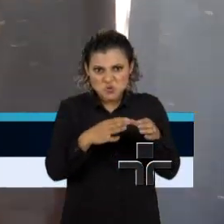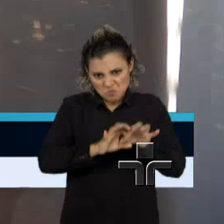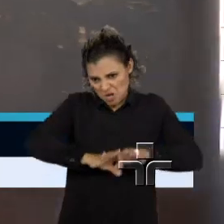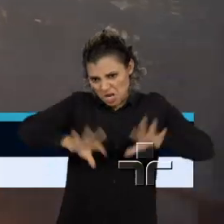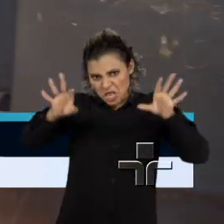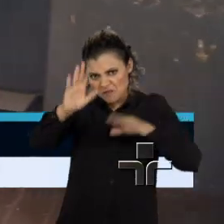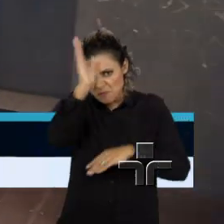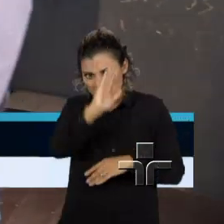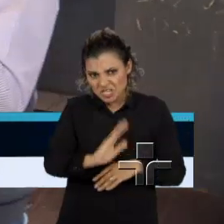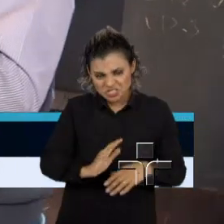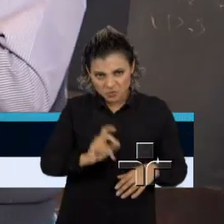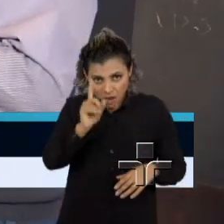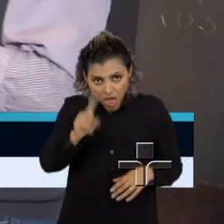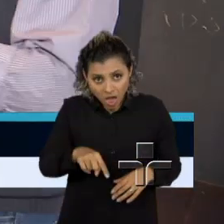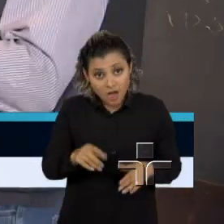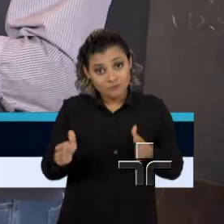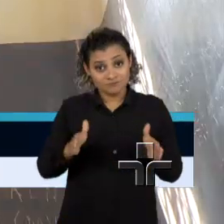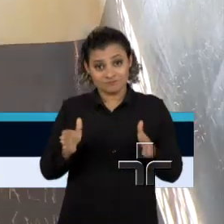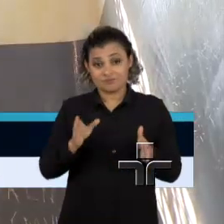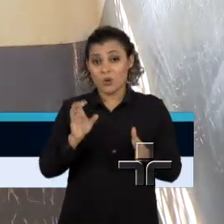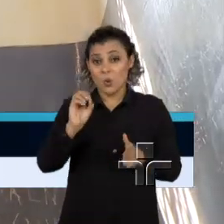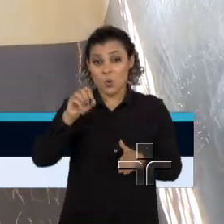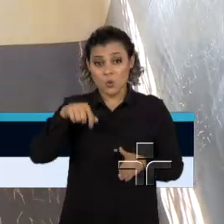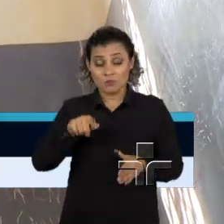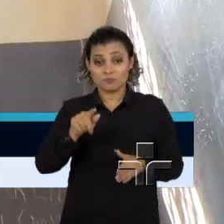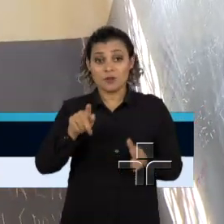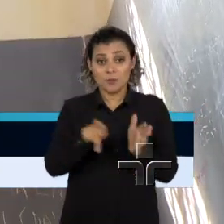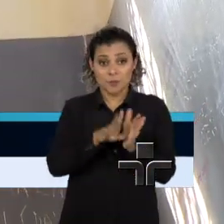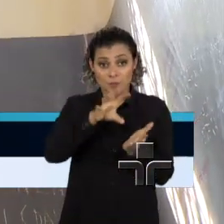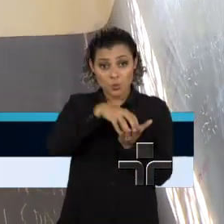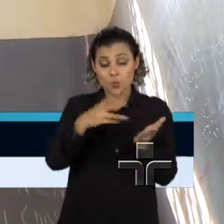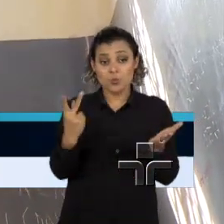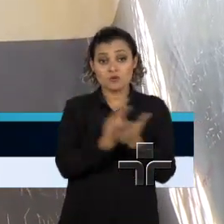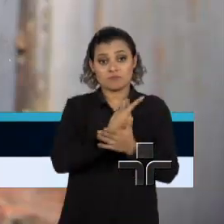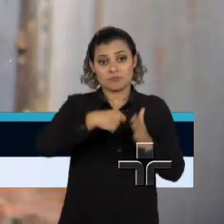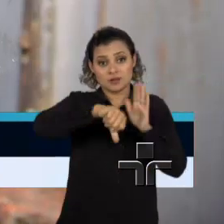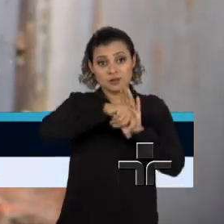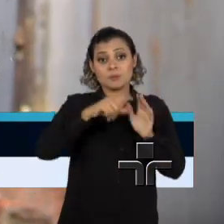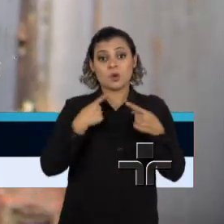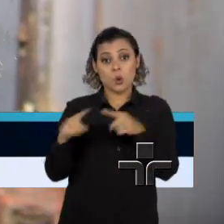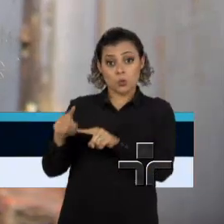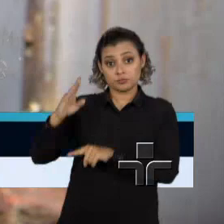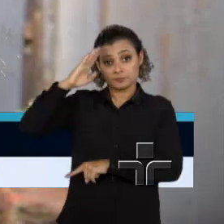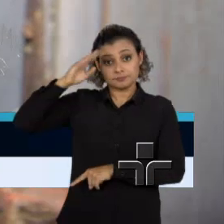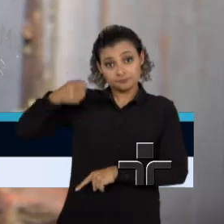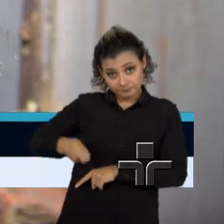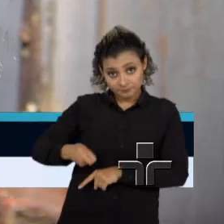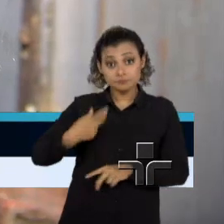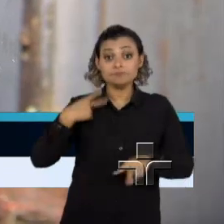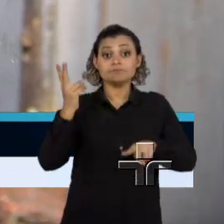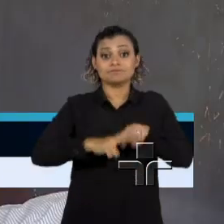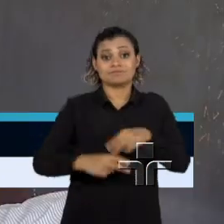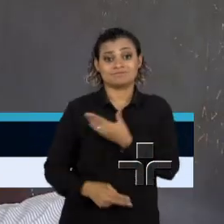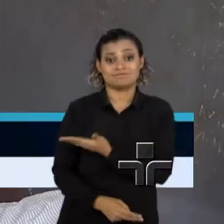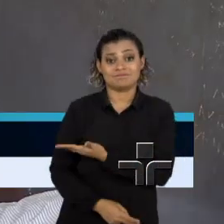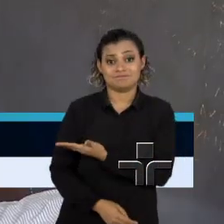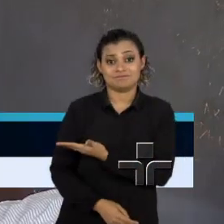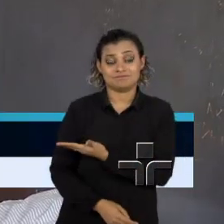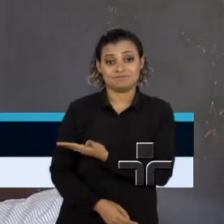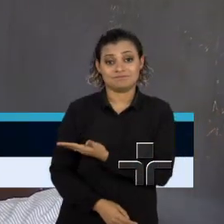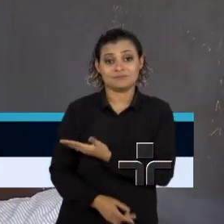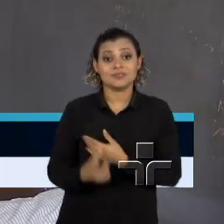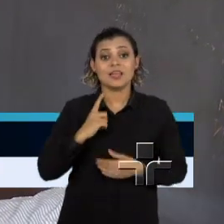Libertadora Nacional, uma organização clandestina que combatia o regime militar. Ficou preso nesta cela do